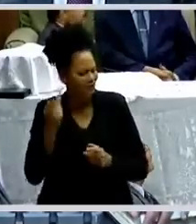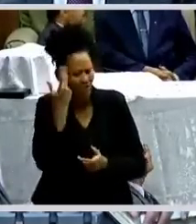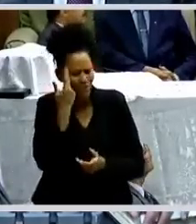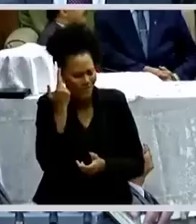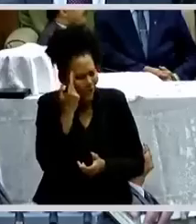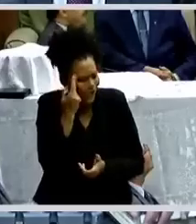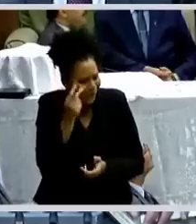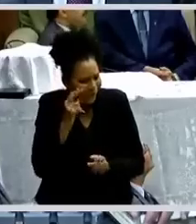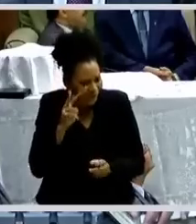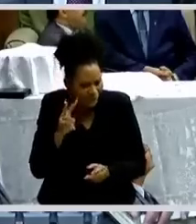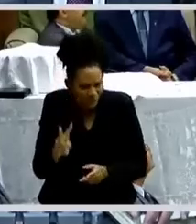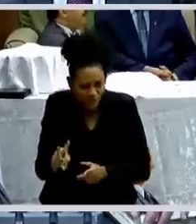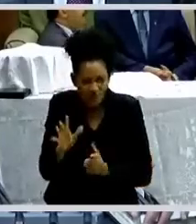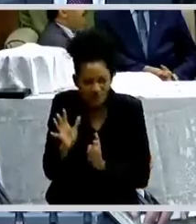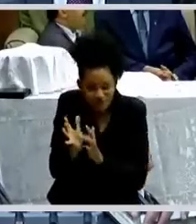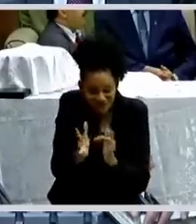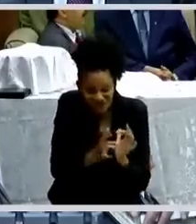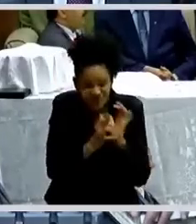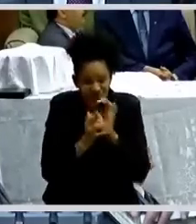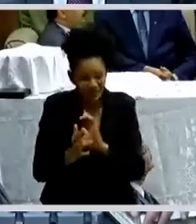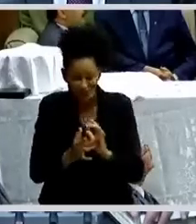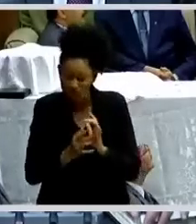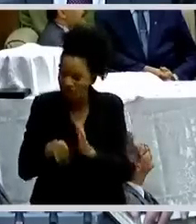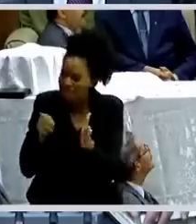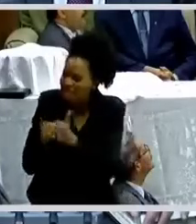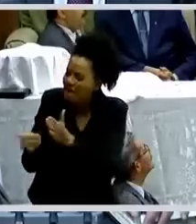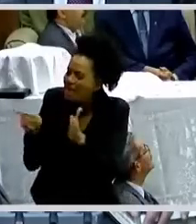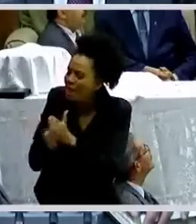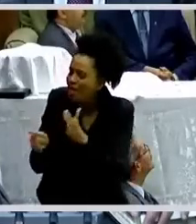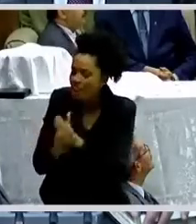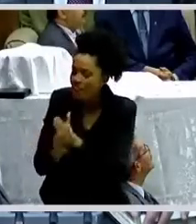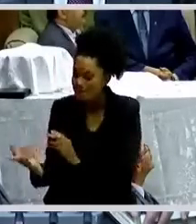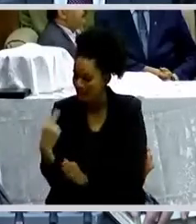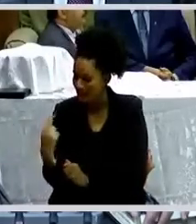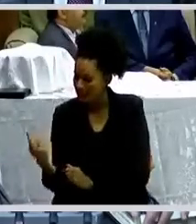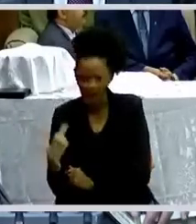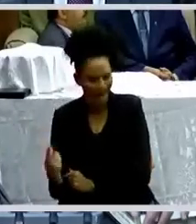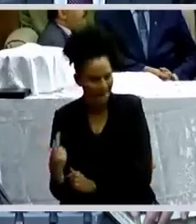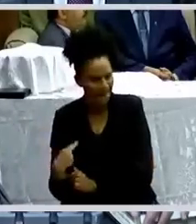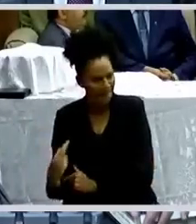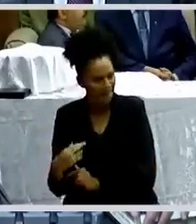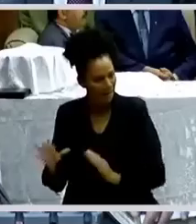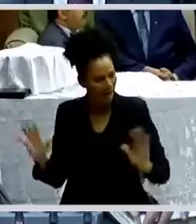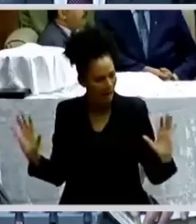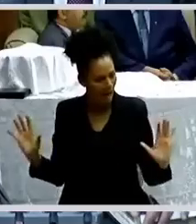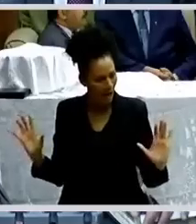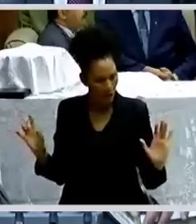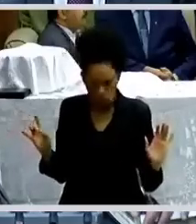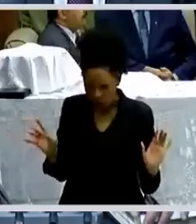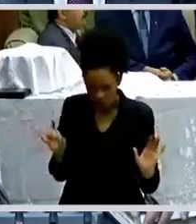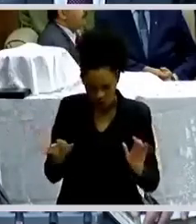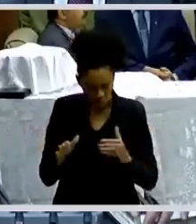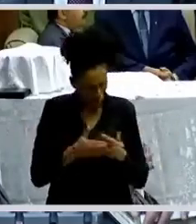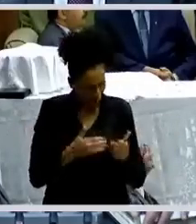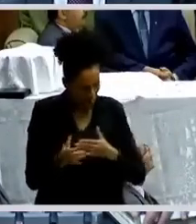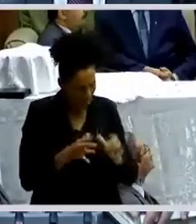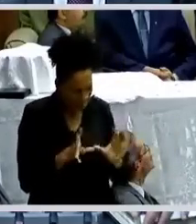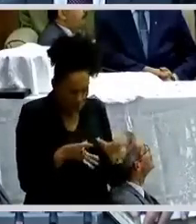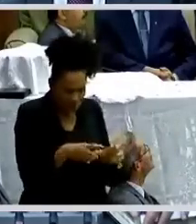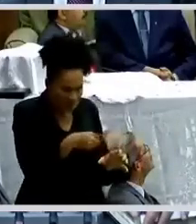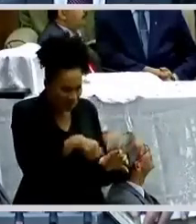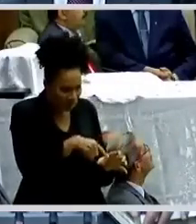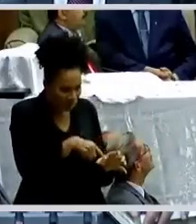Veja que quando Jesus estava sendo sabatinado, ele não foi sabatinado por uma mesa qualquer, foi